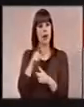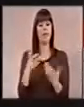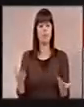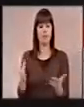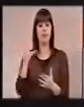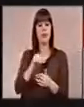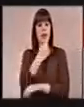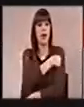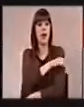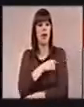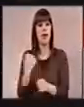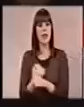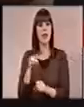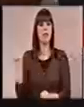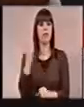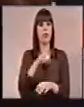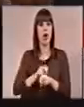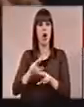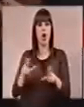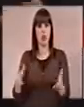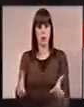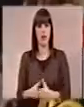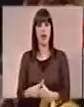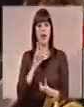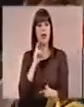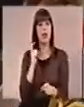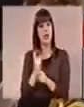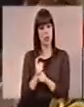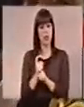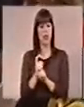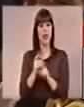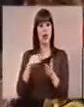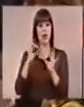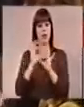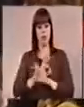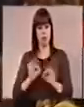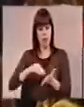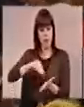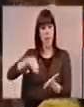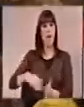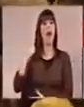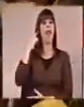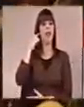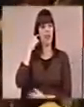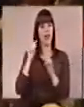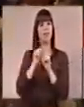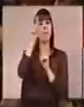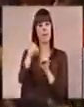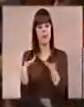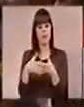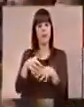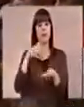mais enfermeiros por serviço nos hospitais. Exigências que depois da cerimónia de posse vai levar aos